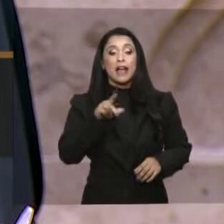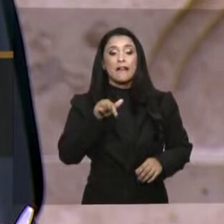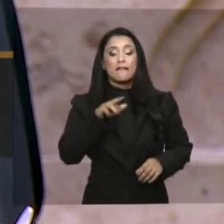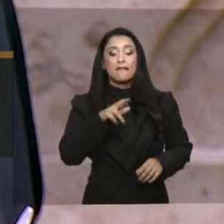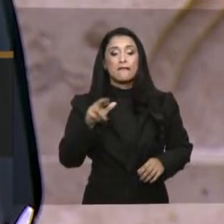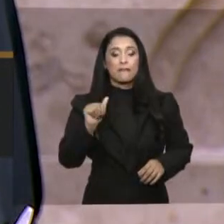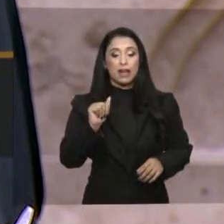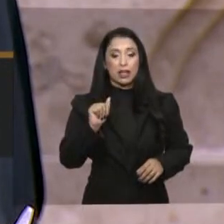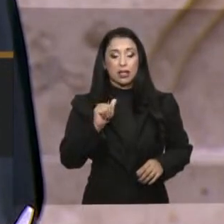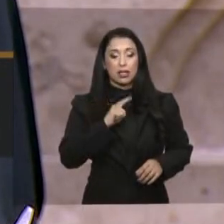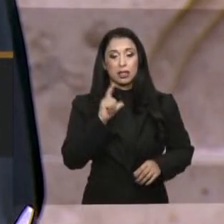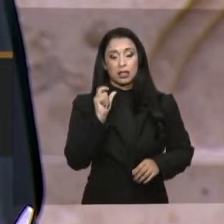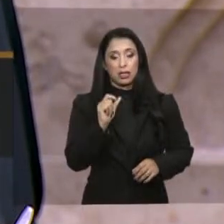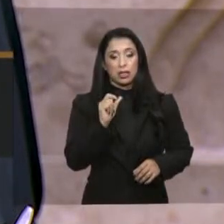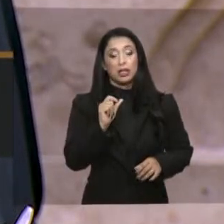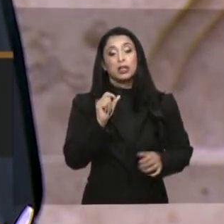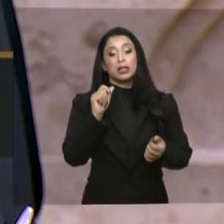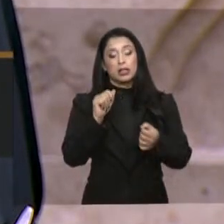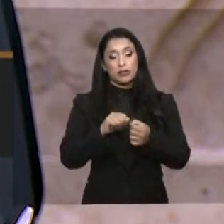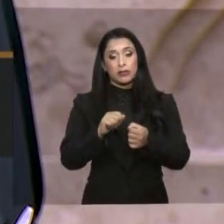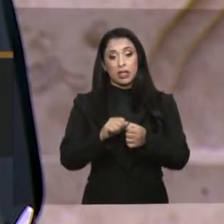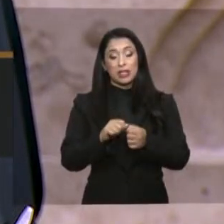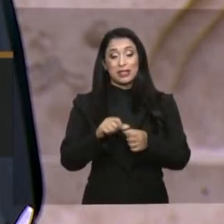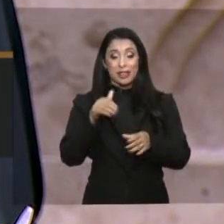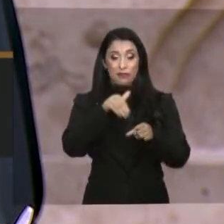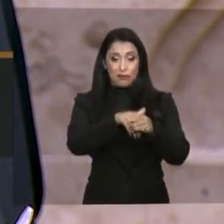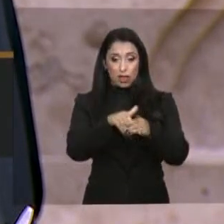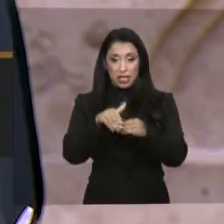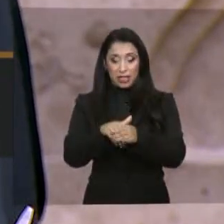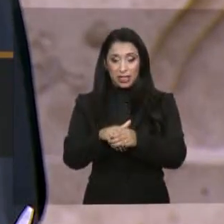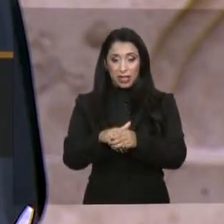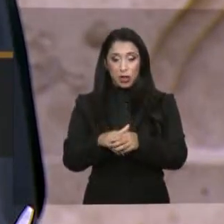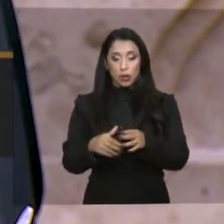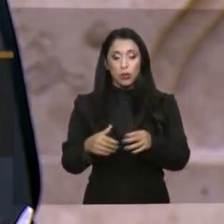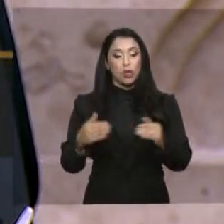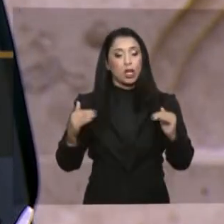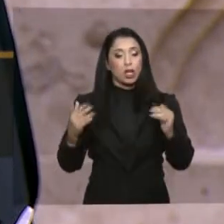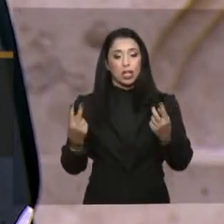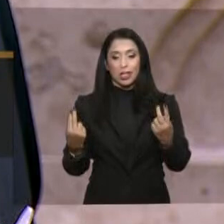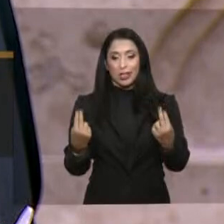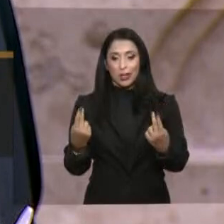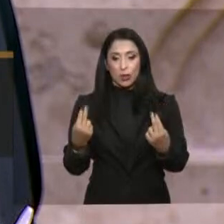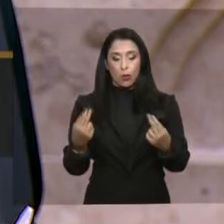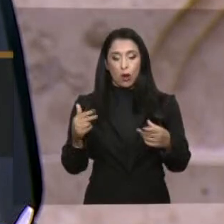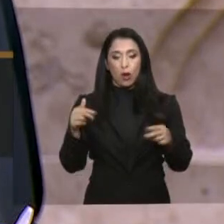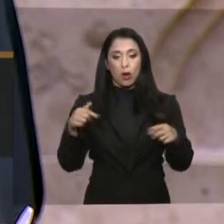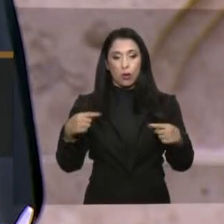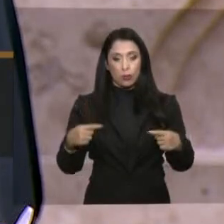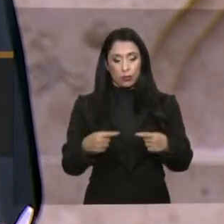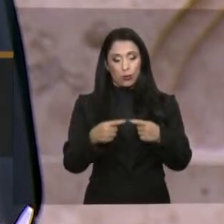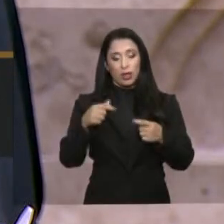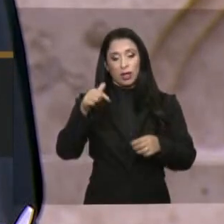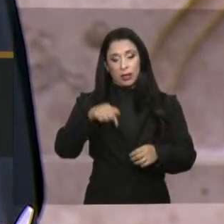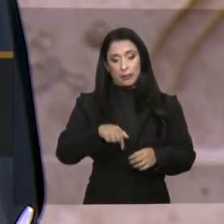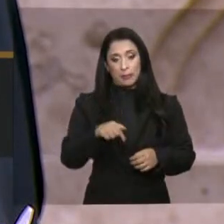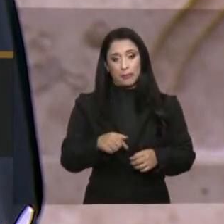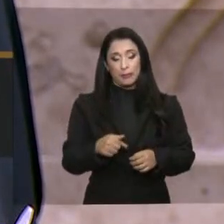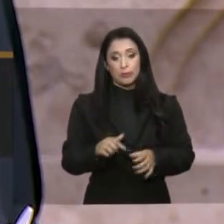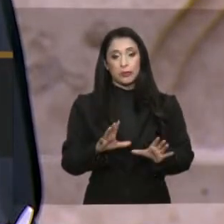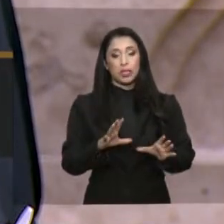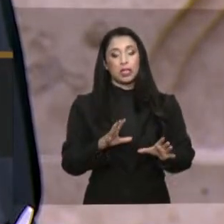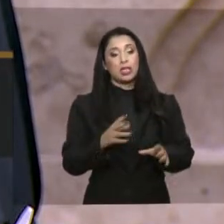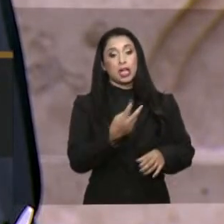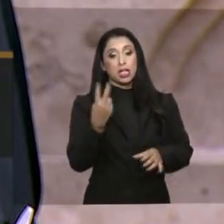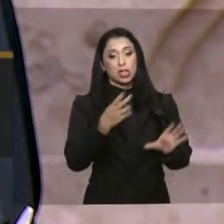de Barranquilla, sobreveio empate na votação aqui no âmbito interno do órgão fracionário. Diante